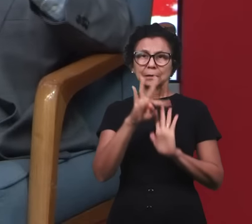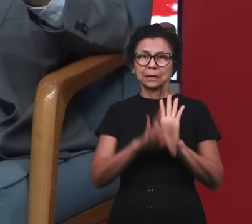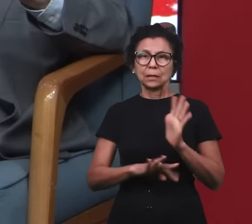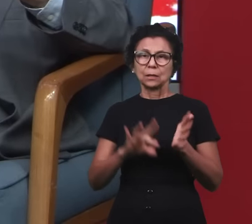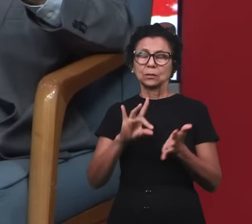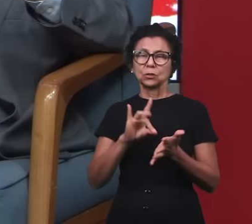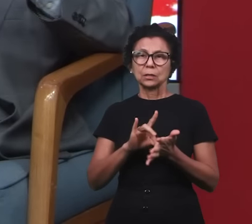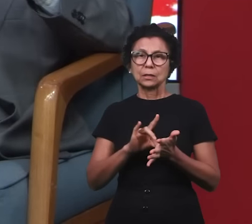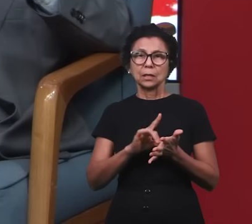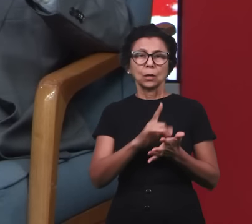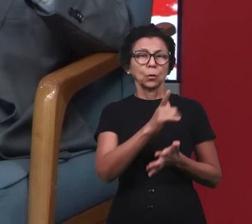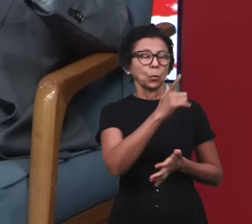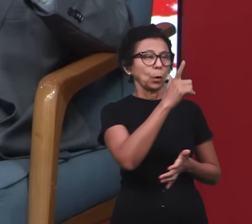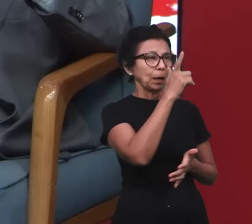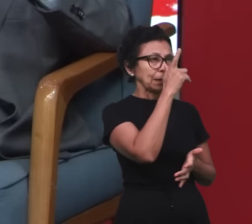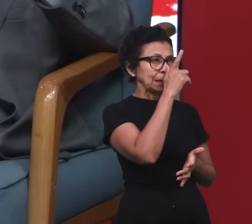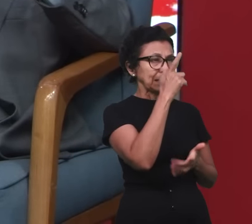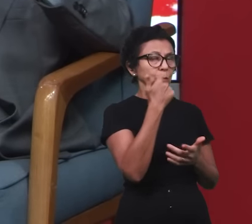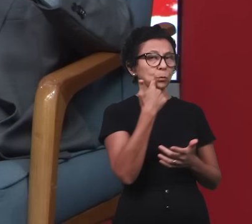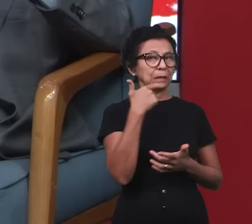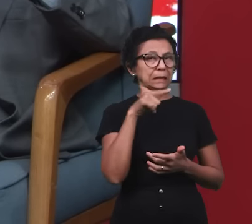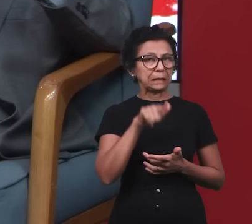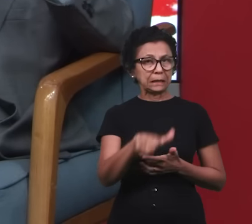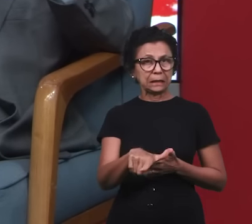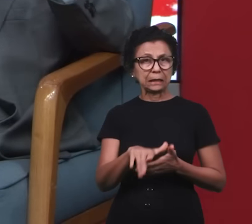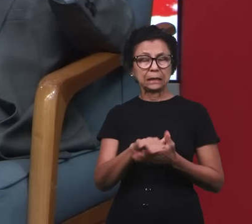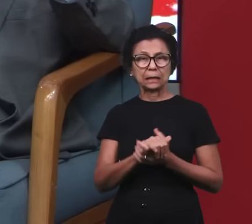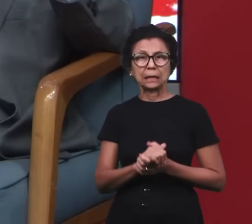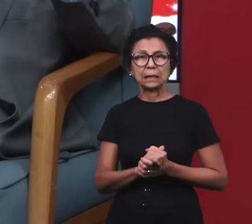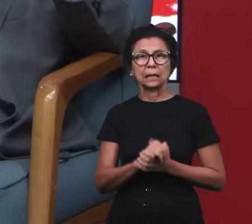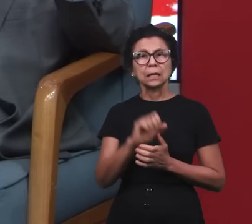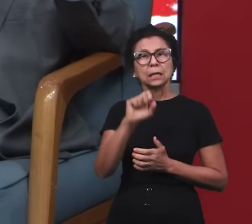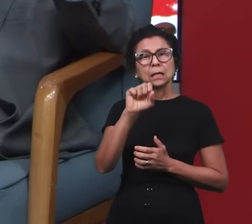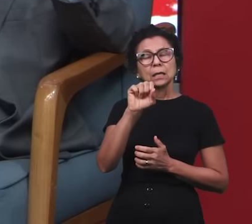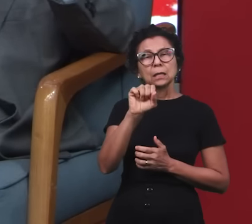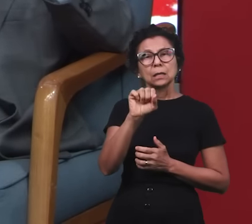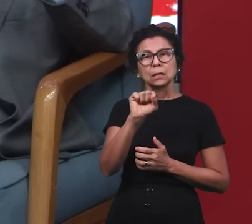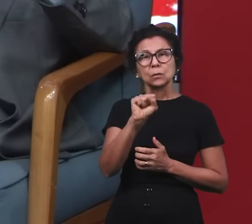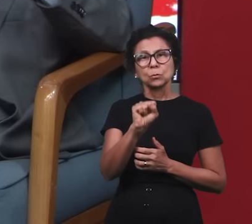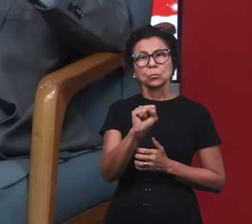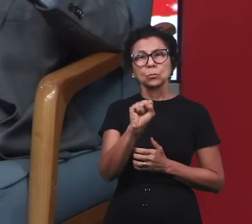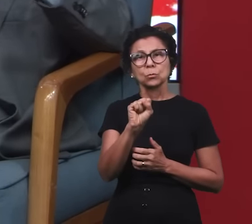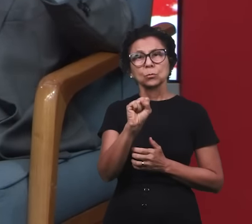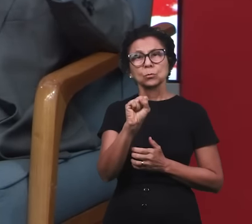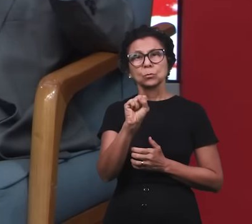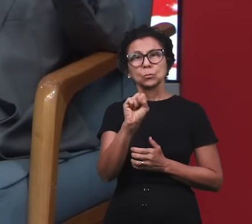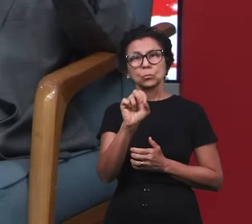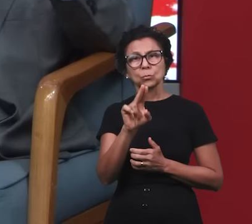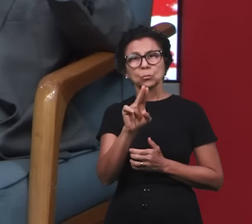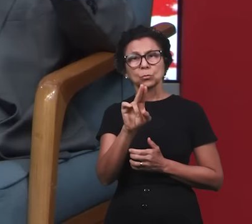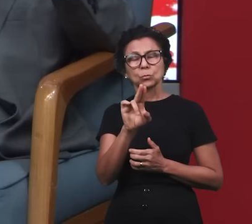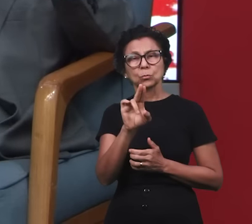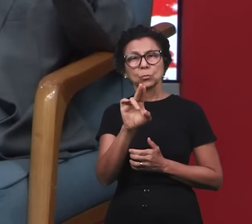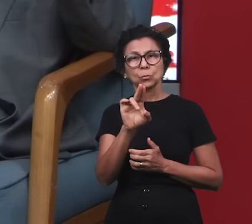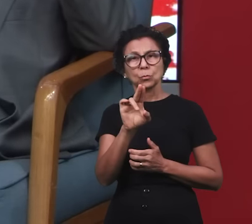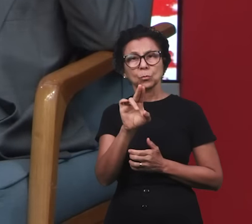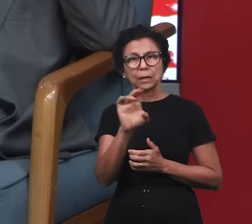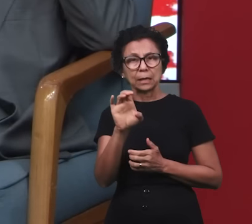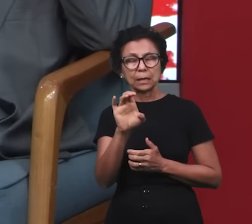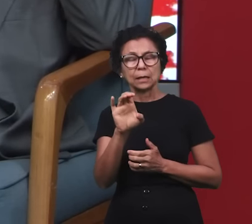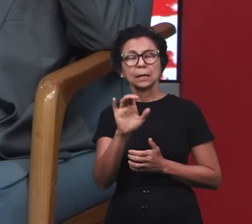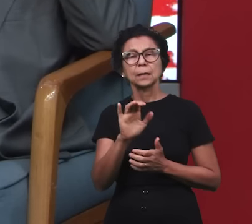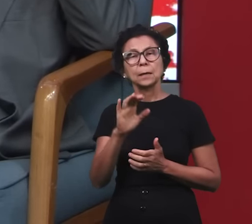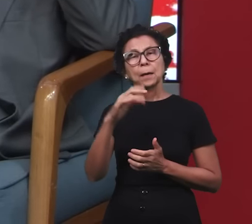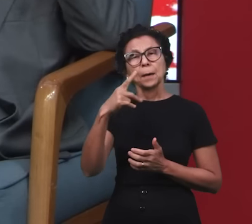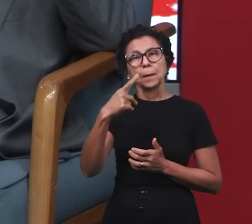grego, a palavra é suei Petros, ou seja, você é Petros. Petros,